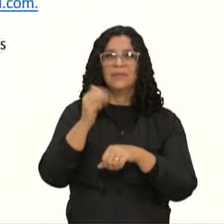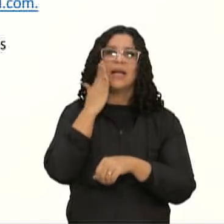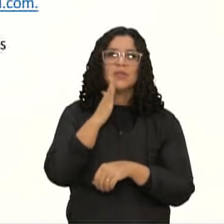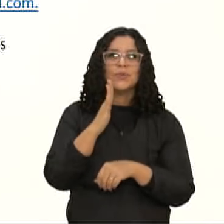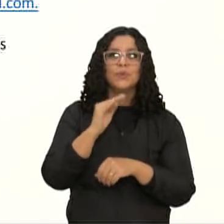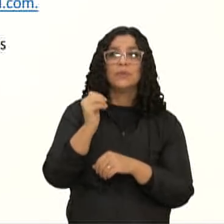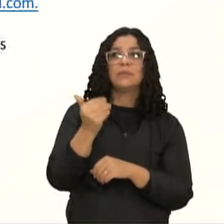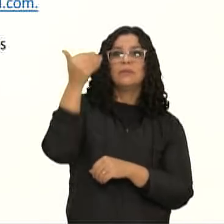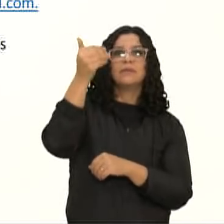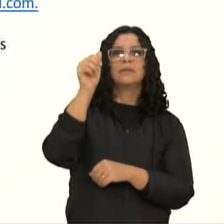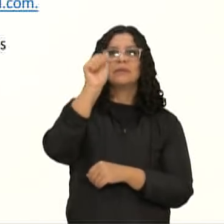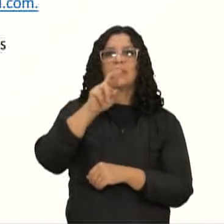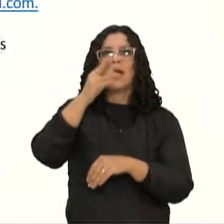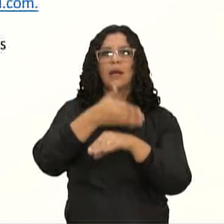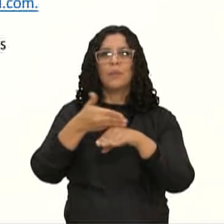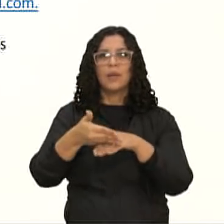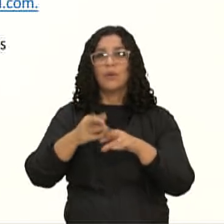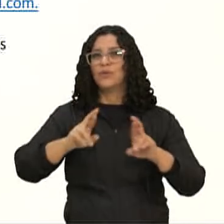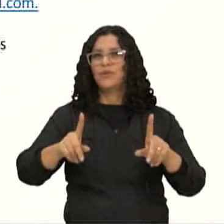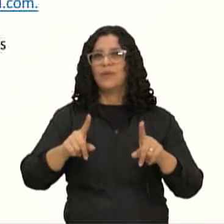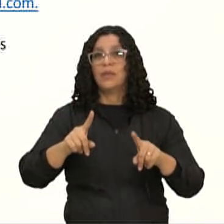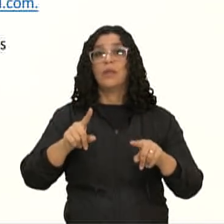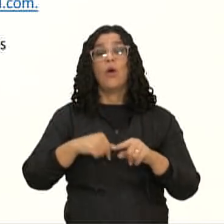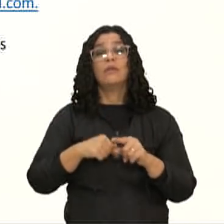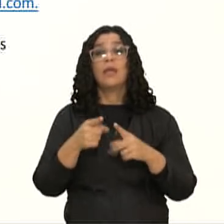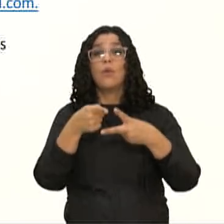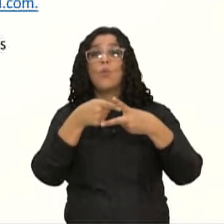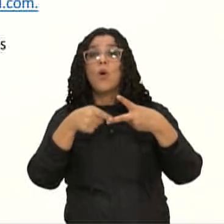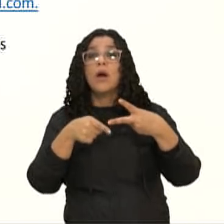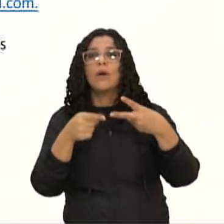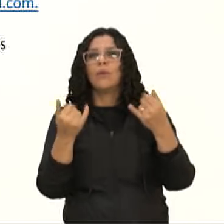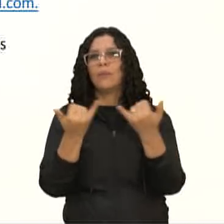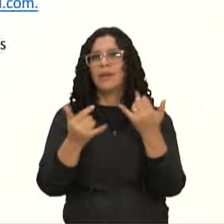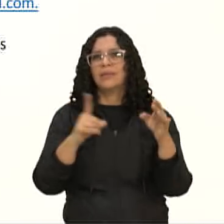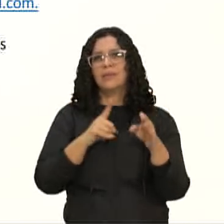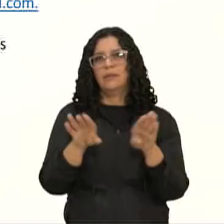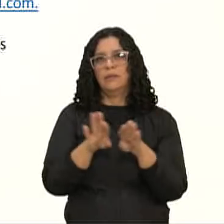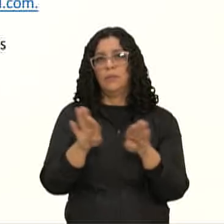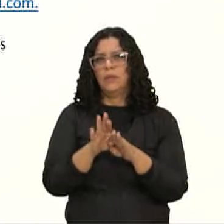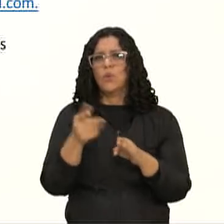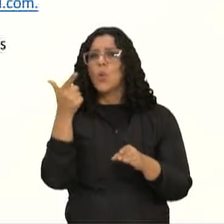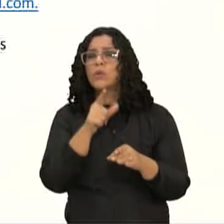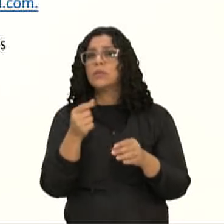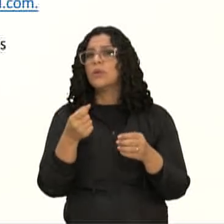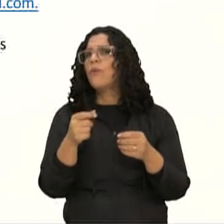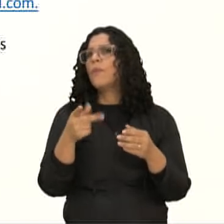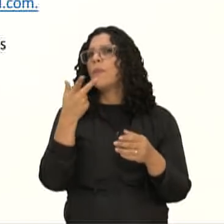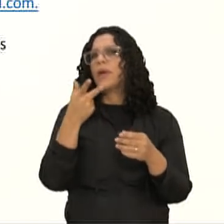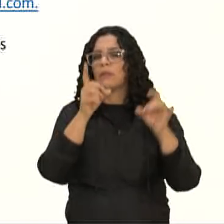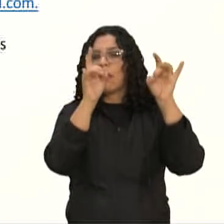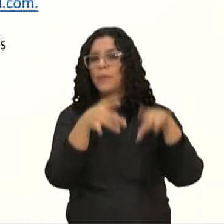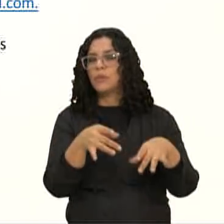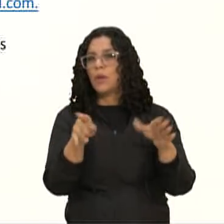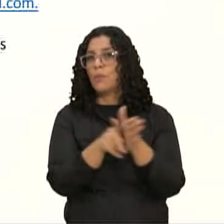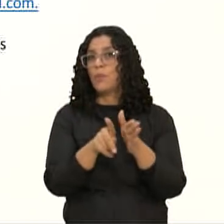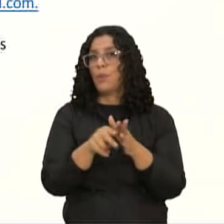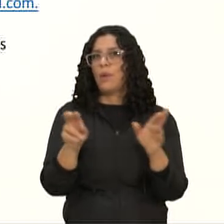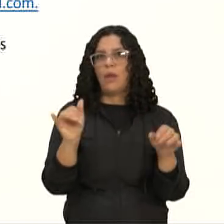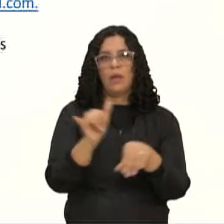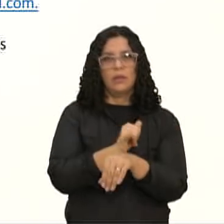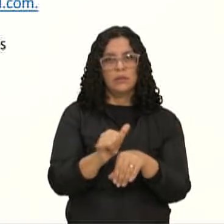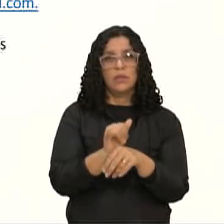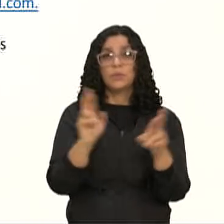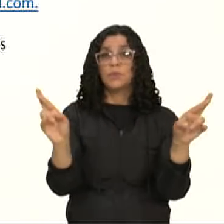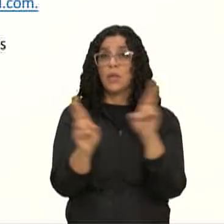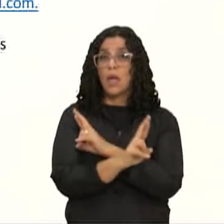constituintes diferentes, mas cada um tem um ângulo proporcional e aí a gente não consegue descartar esse componente. Aí precisamos